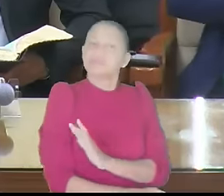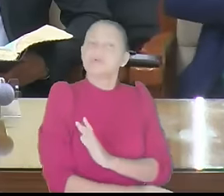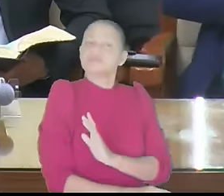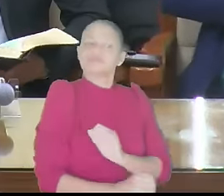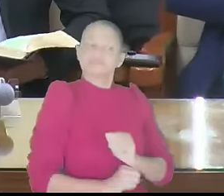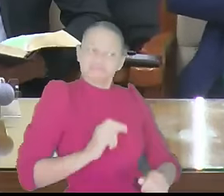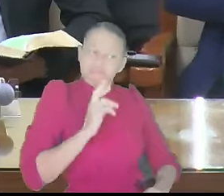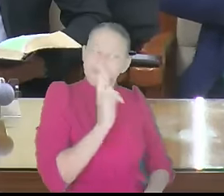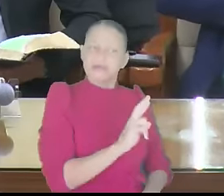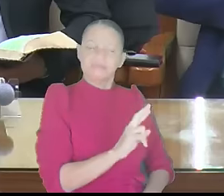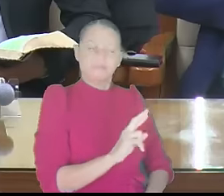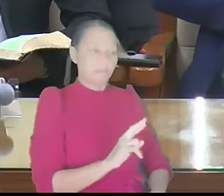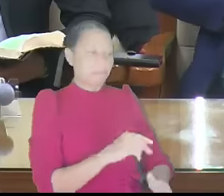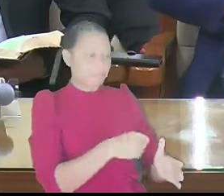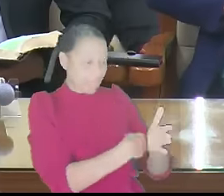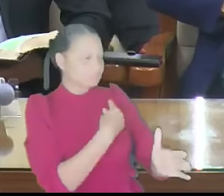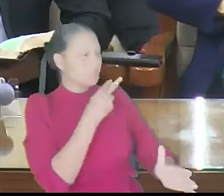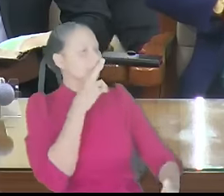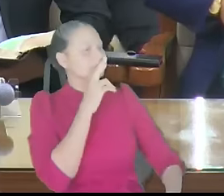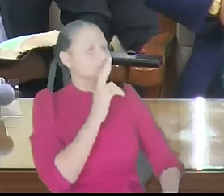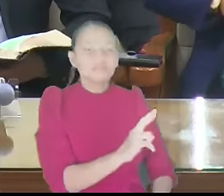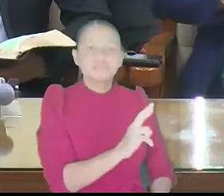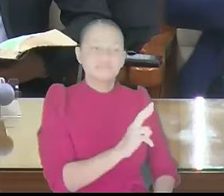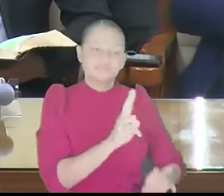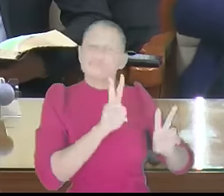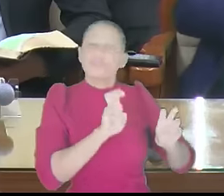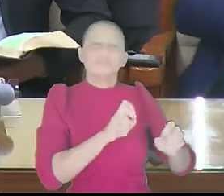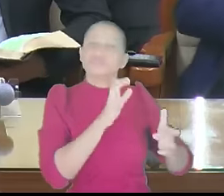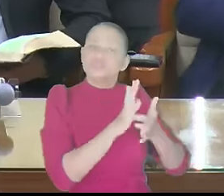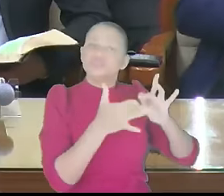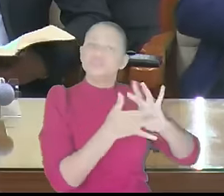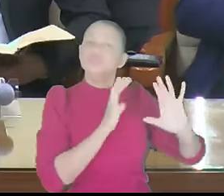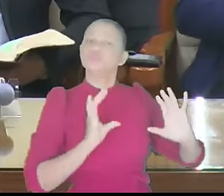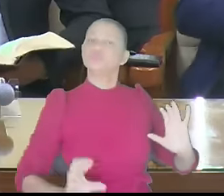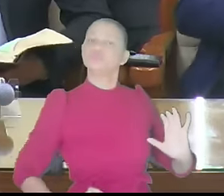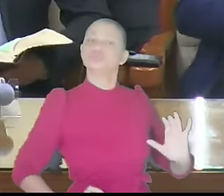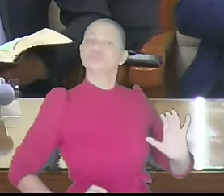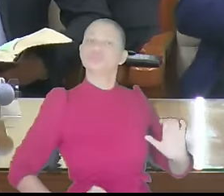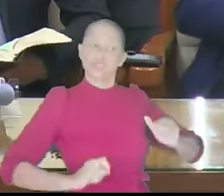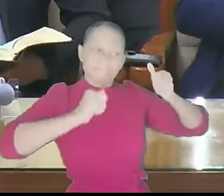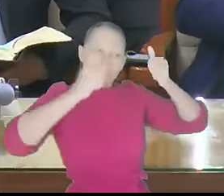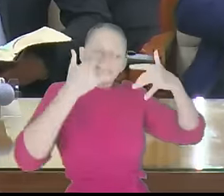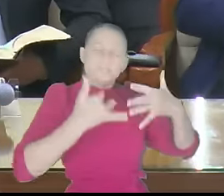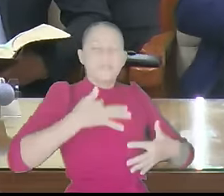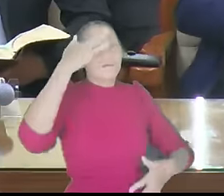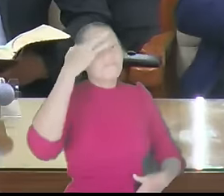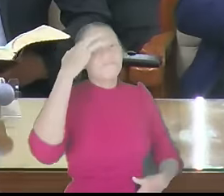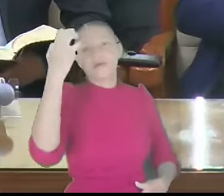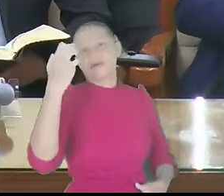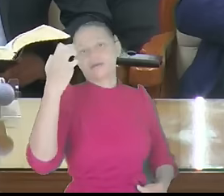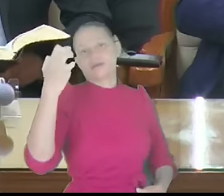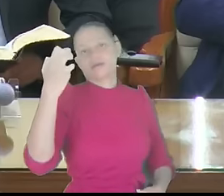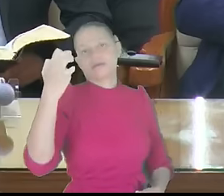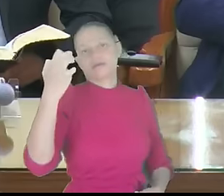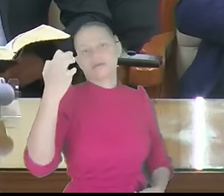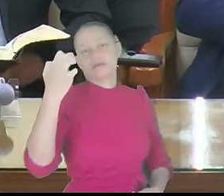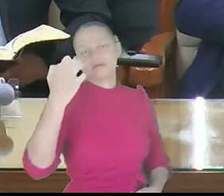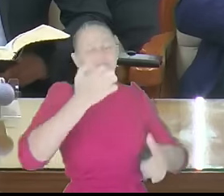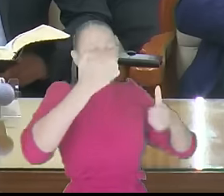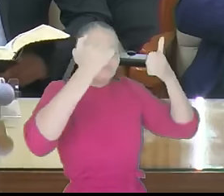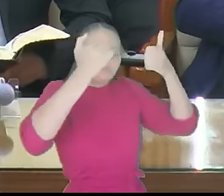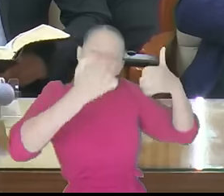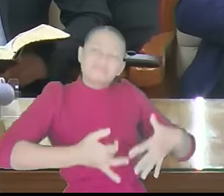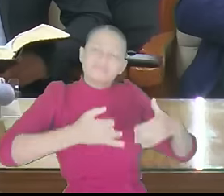responder, para falar de Cristo, para falar da sua fé, para falar da